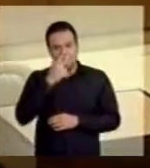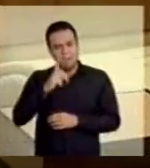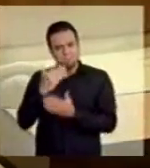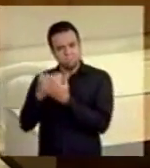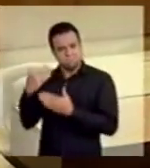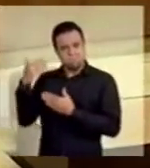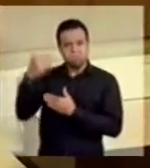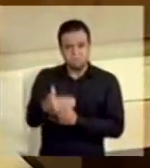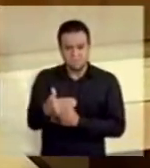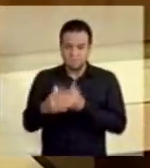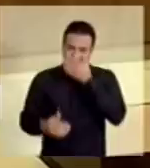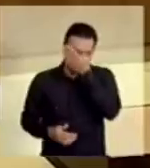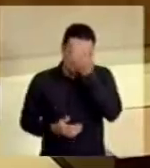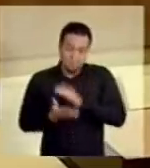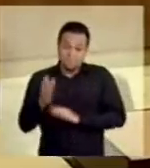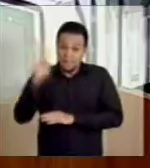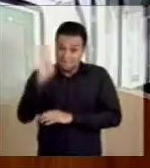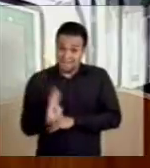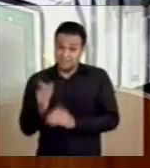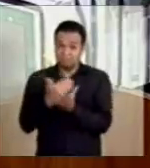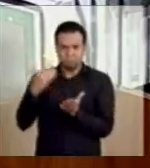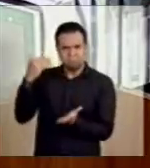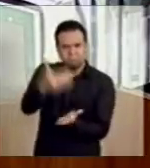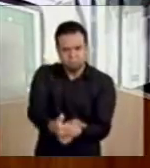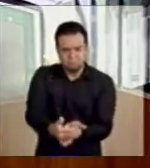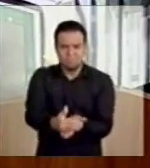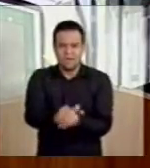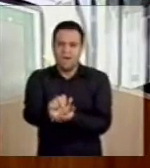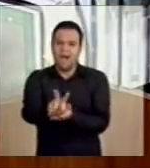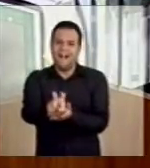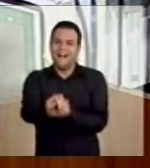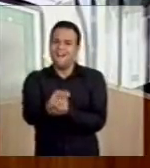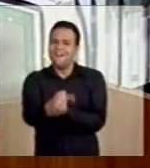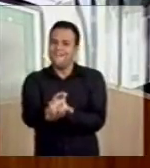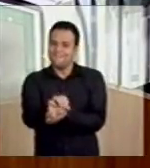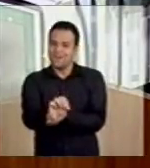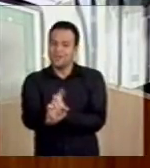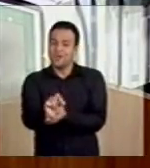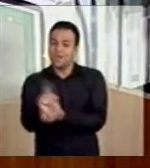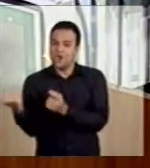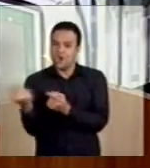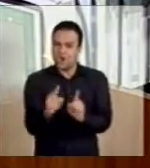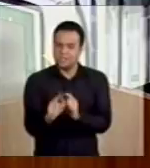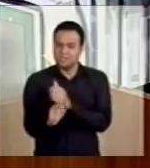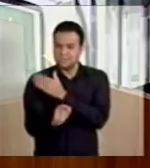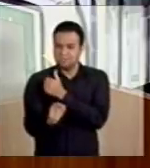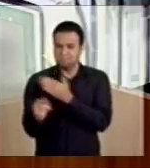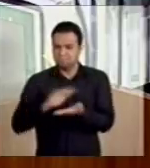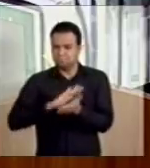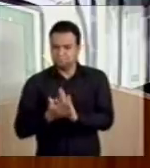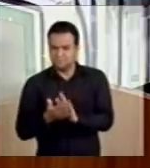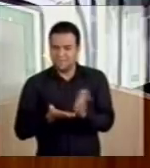significativo, mais um passo significativo contra a discriminação e contra o tratamento